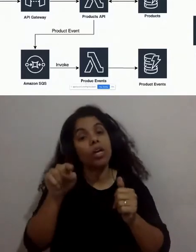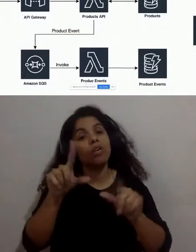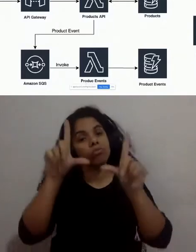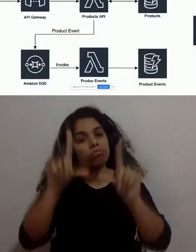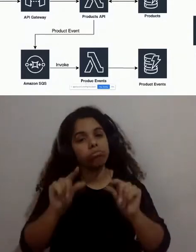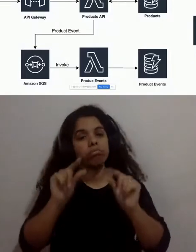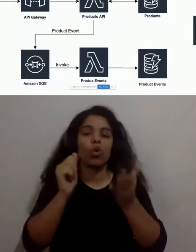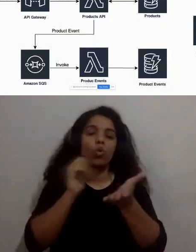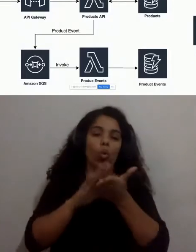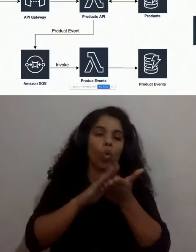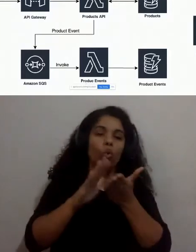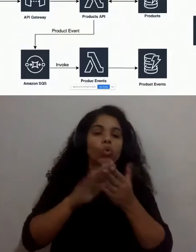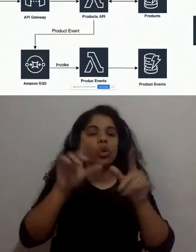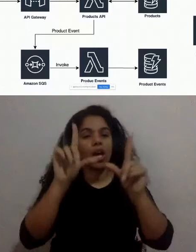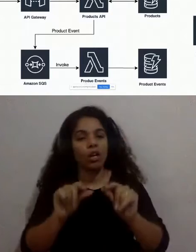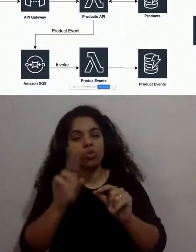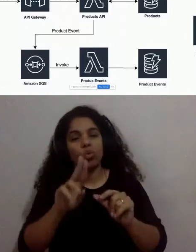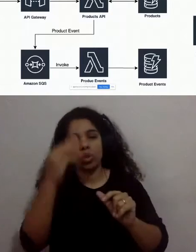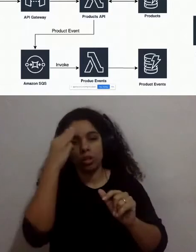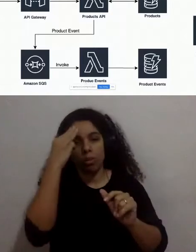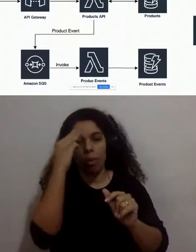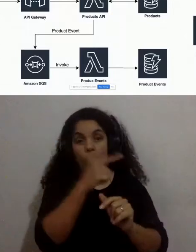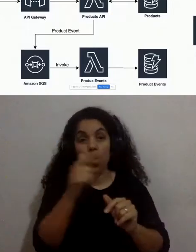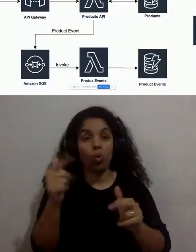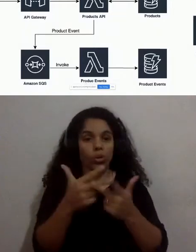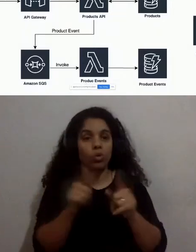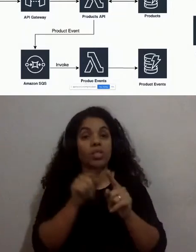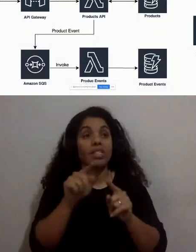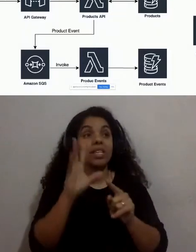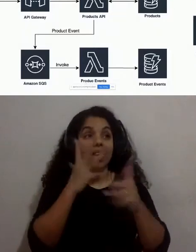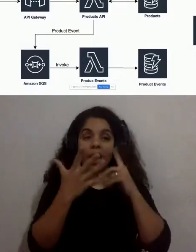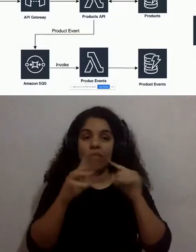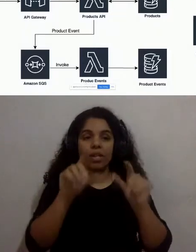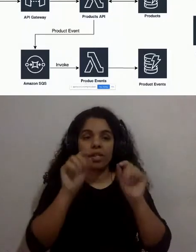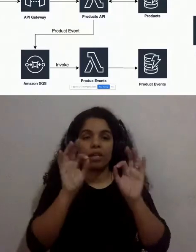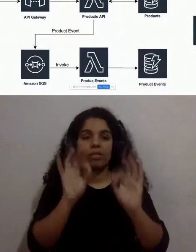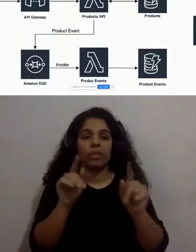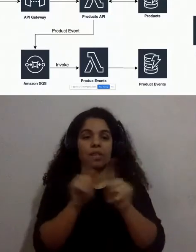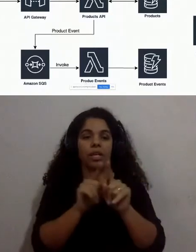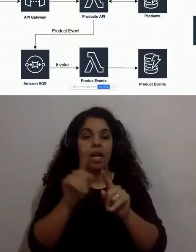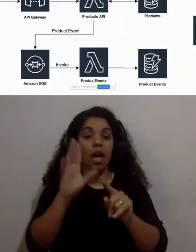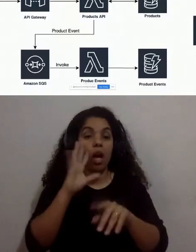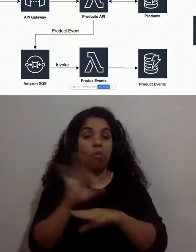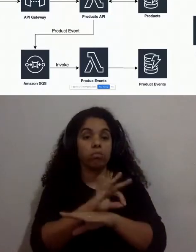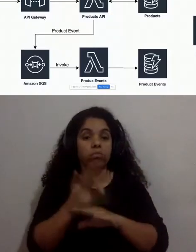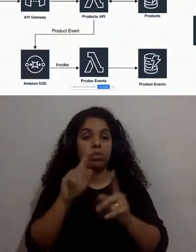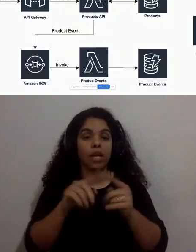custo, reduz uso de memórias e outras coisas. Isso quem vai definir, é óbvio, é o arquiteto da